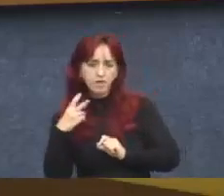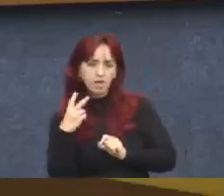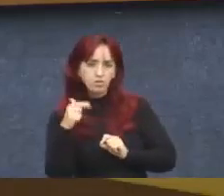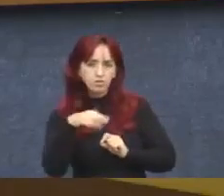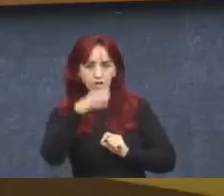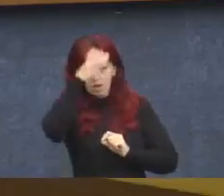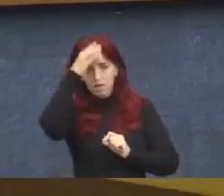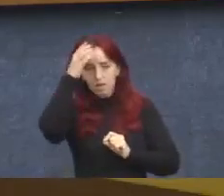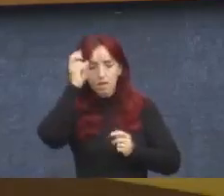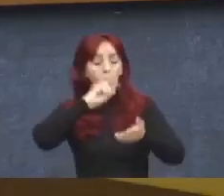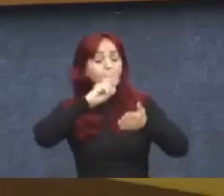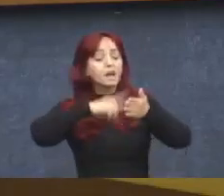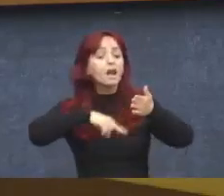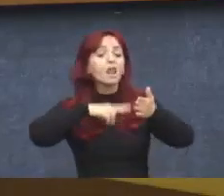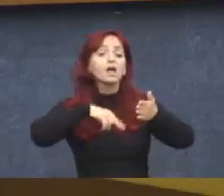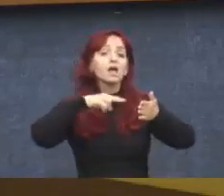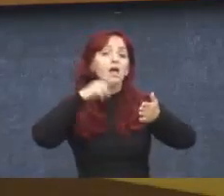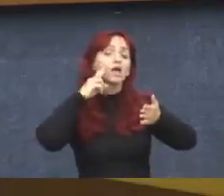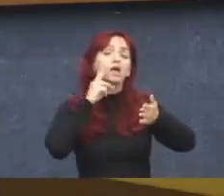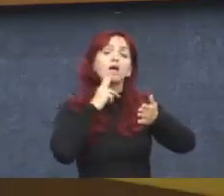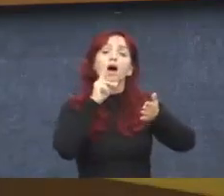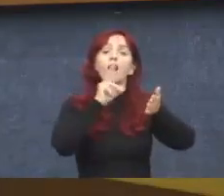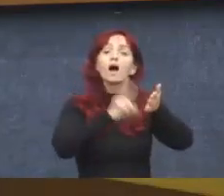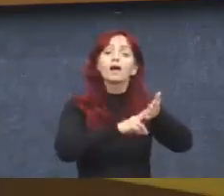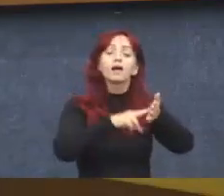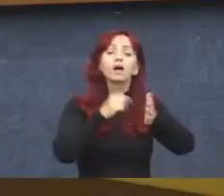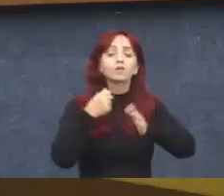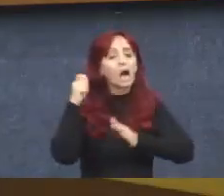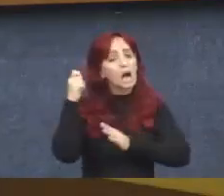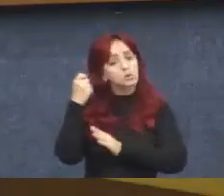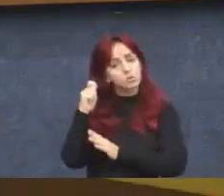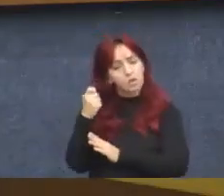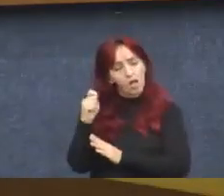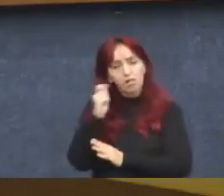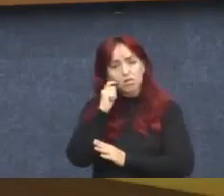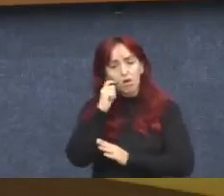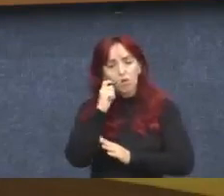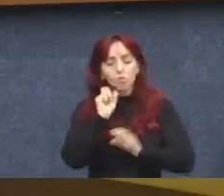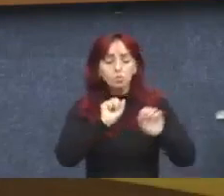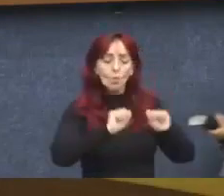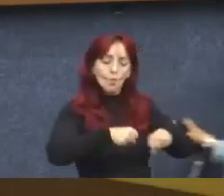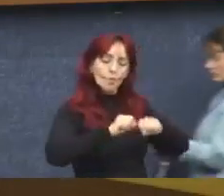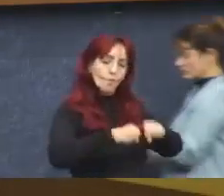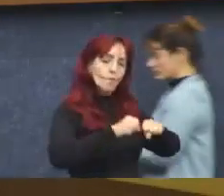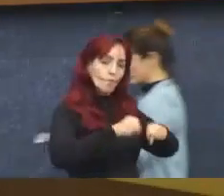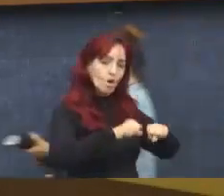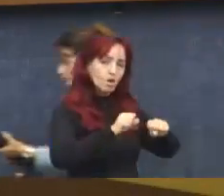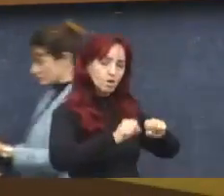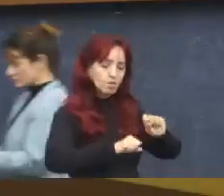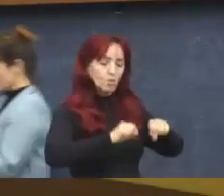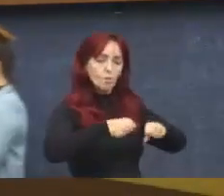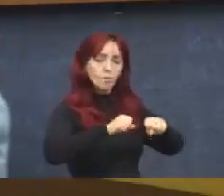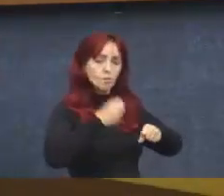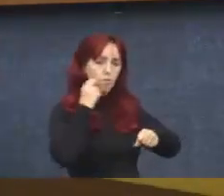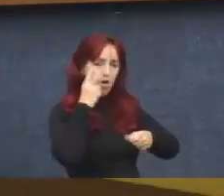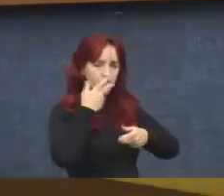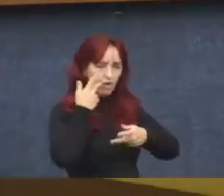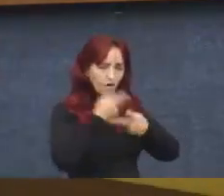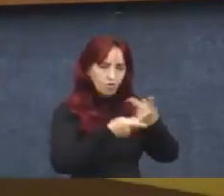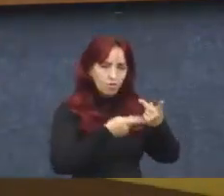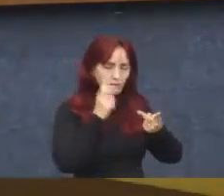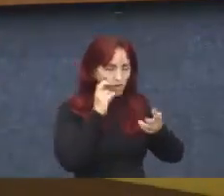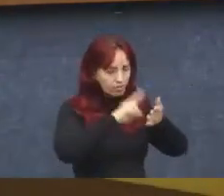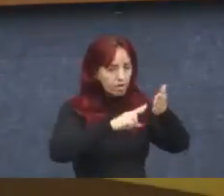casa para ler a carta que a Associação dos Carroceiros deixou no gabinete de cada um de cada um.